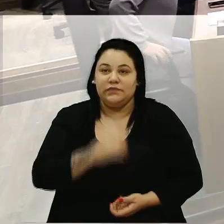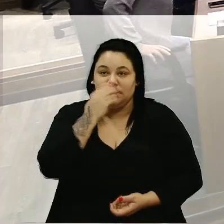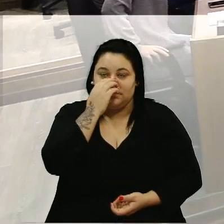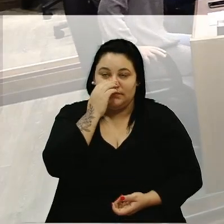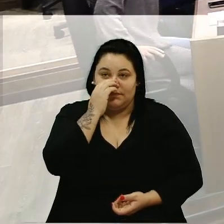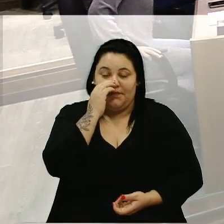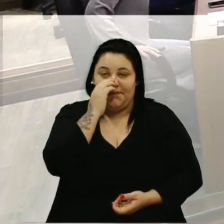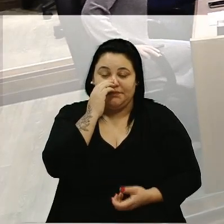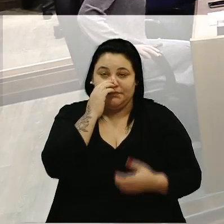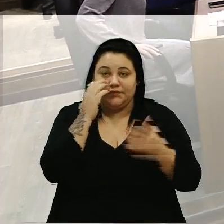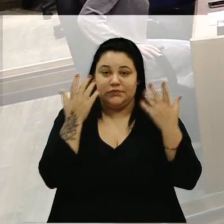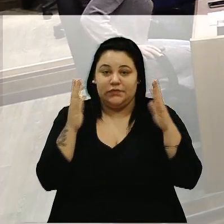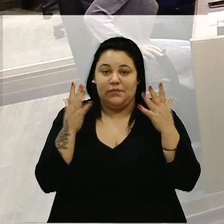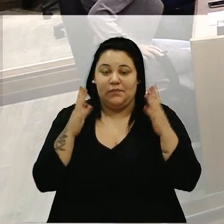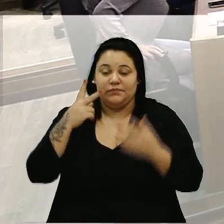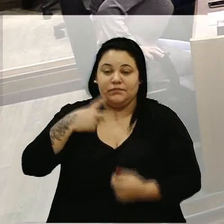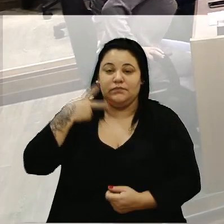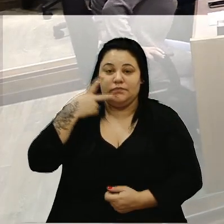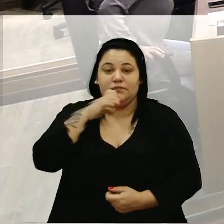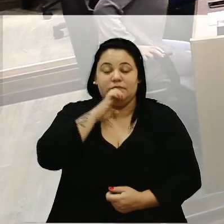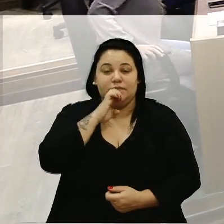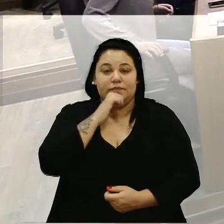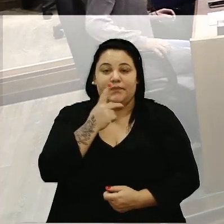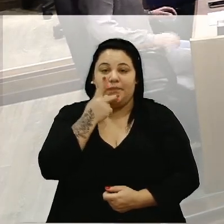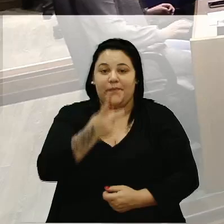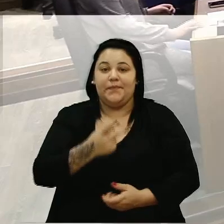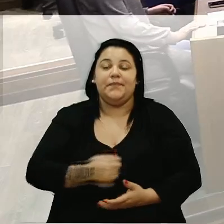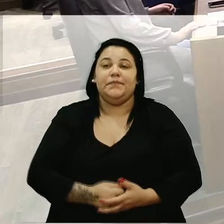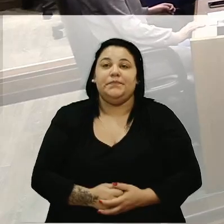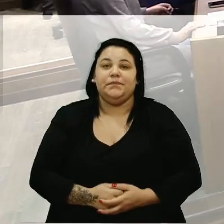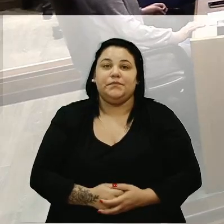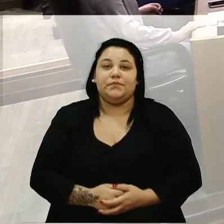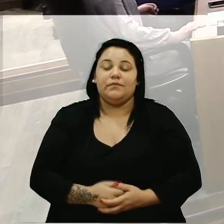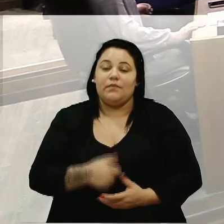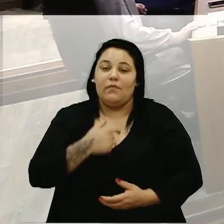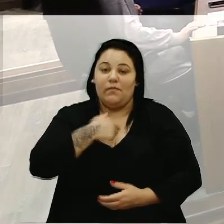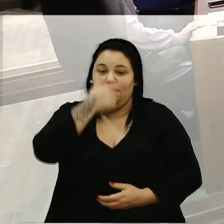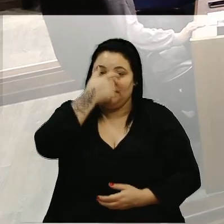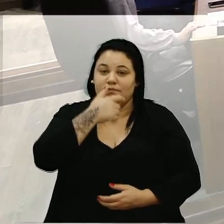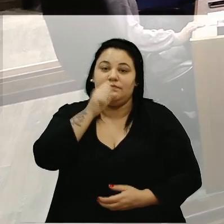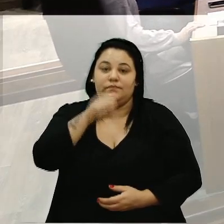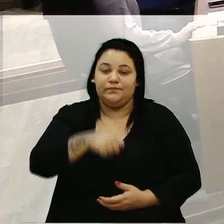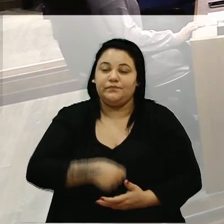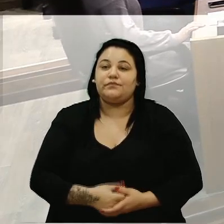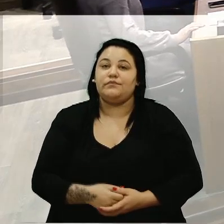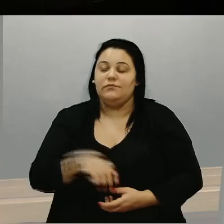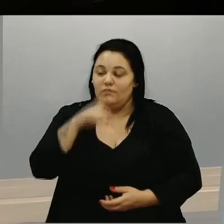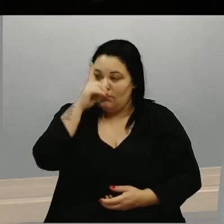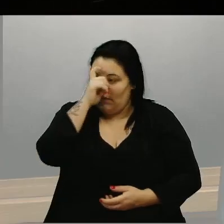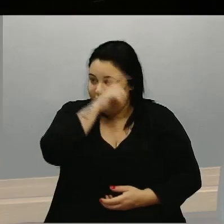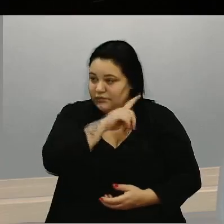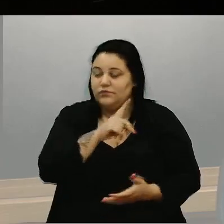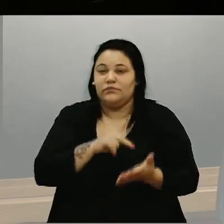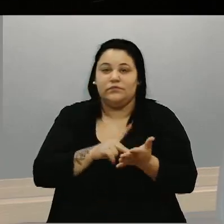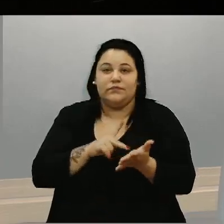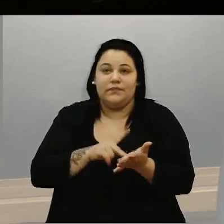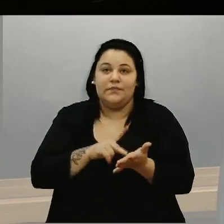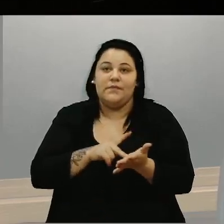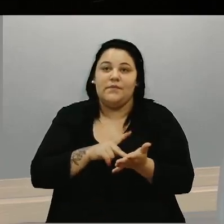Parabéns, vereadora Estela, pela fala. Eu acho que é isso, né? Tá difícil mesmo a